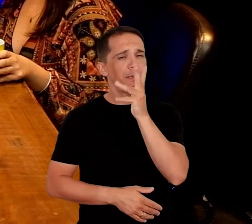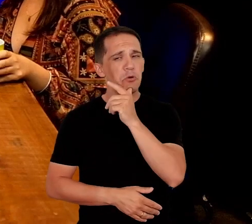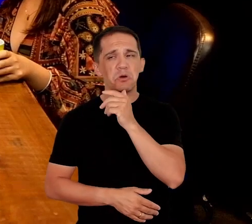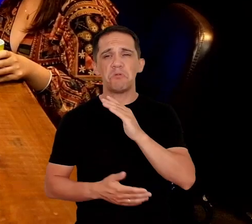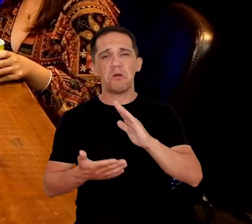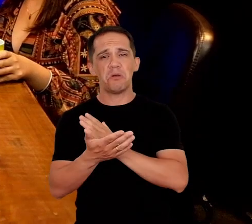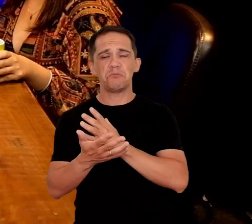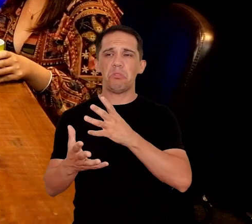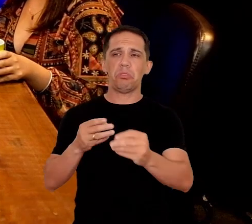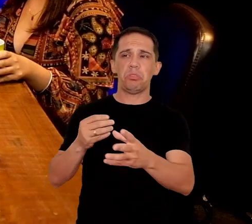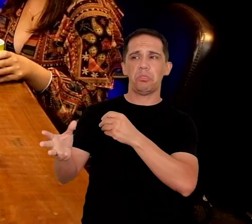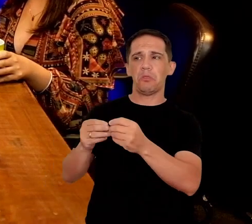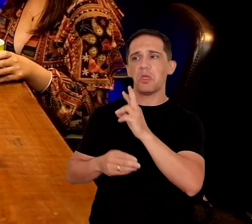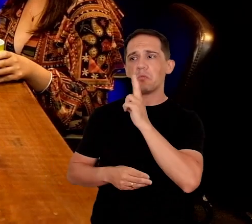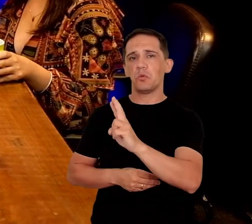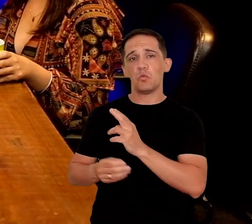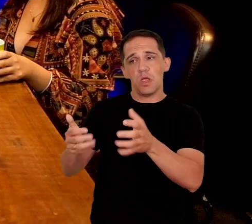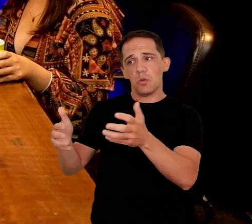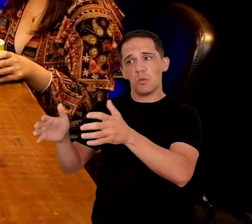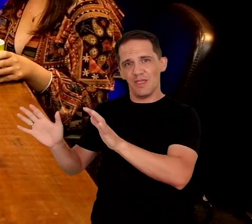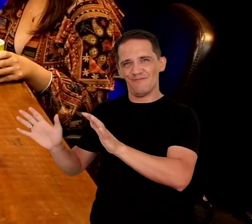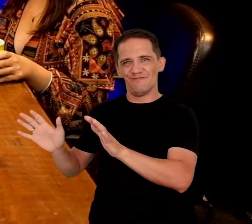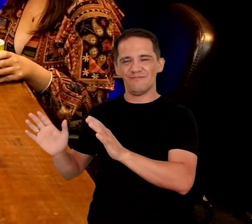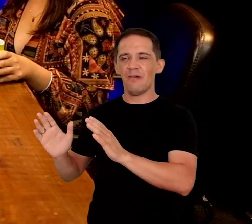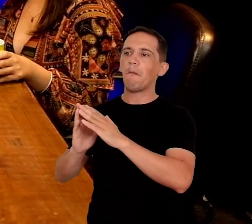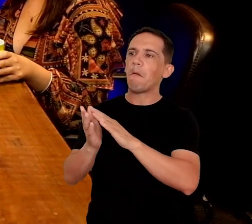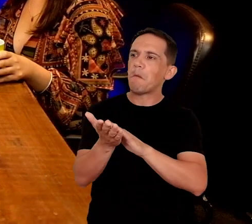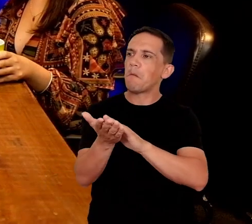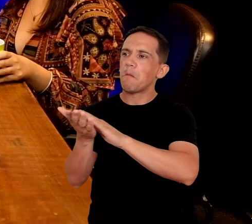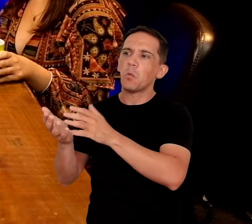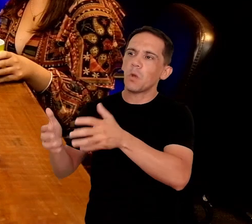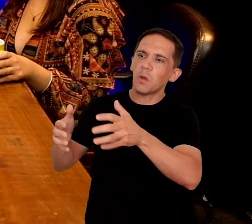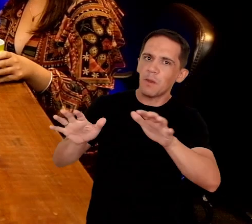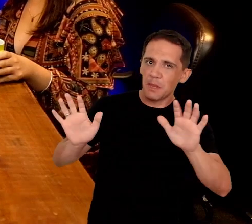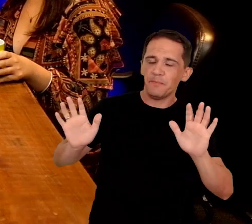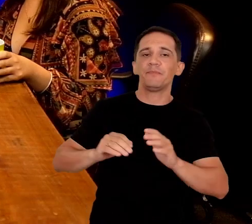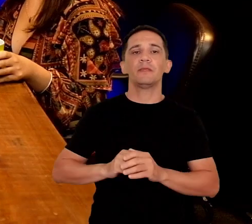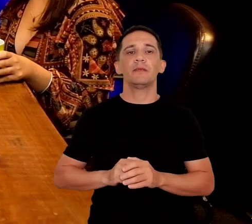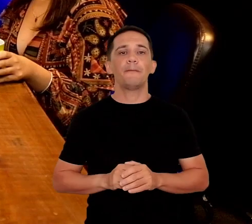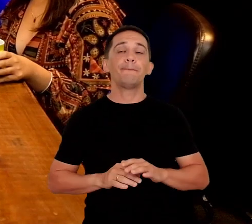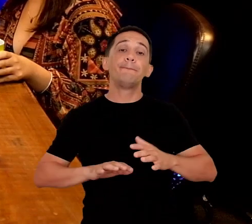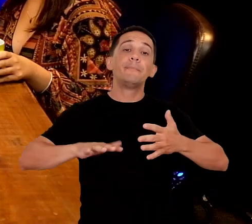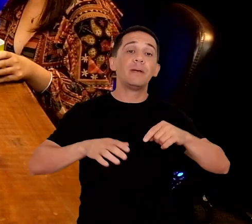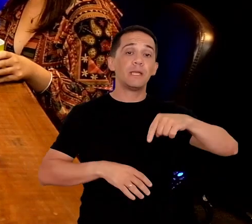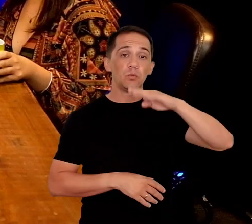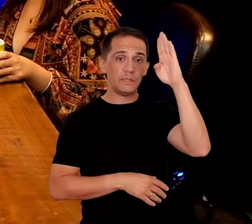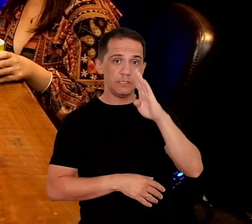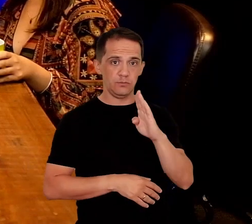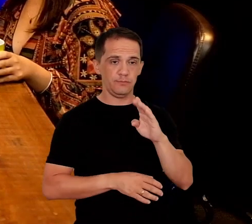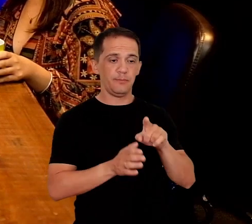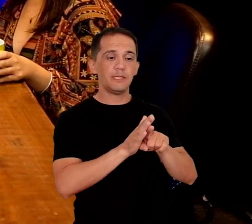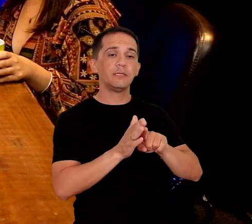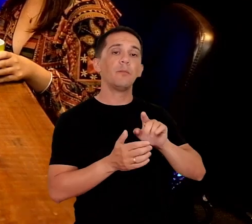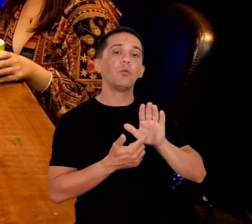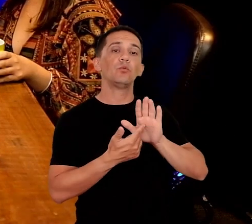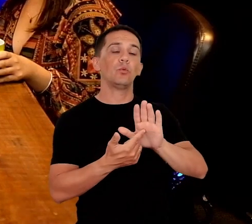última pesquisa que se tem, são 10 milhões de pessoas surdas no Brasil. Cerca de 5% da população. Né? Uhum. No